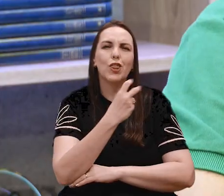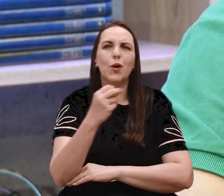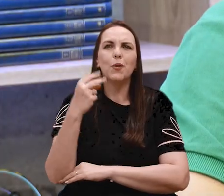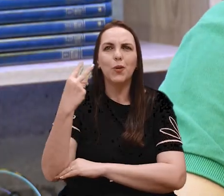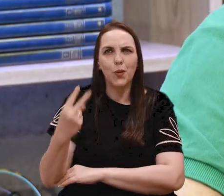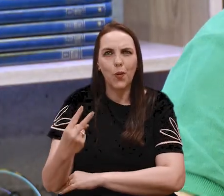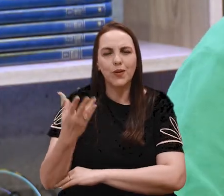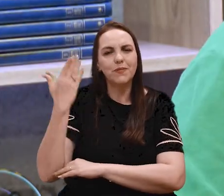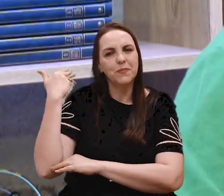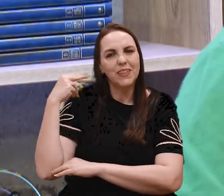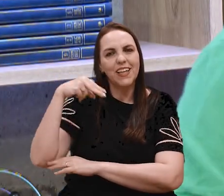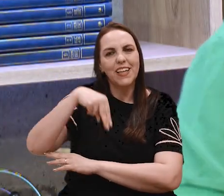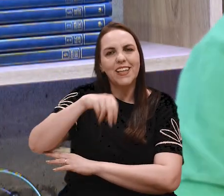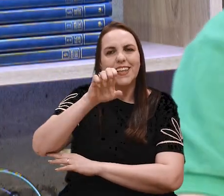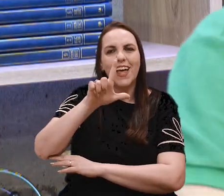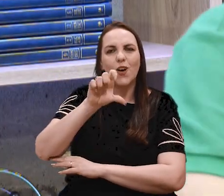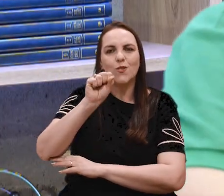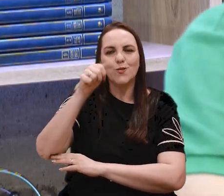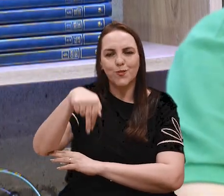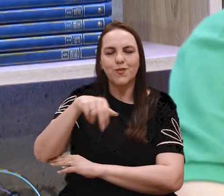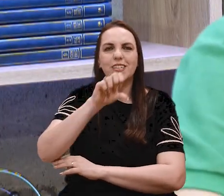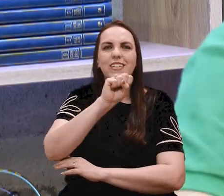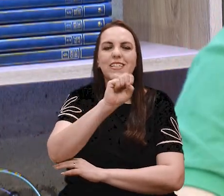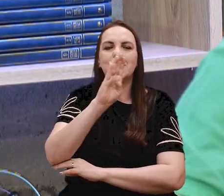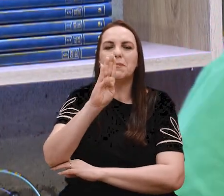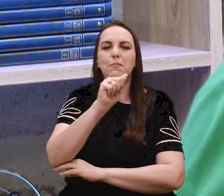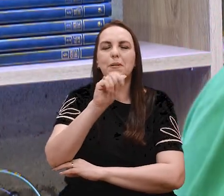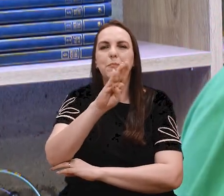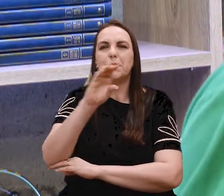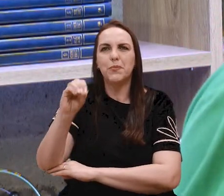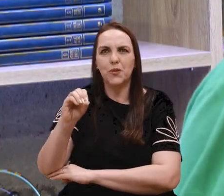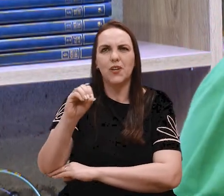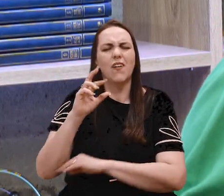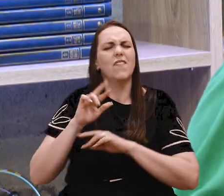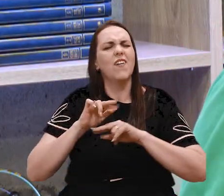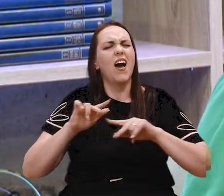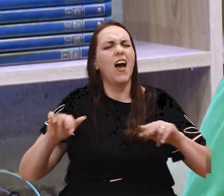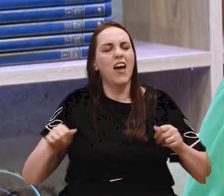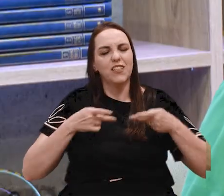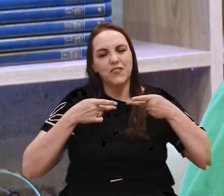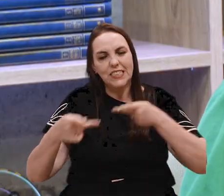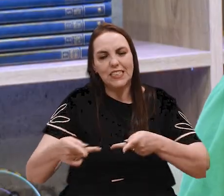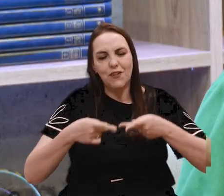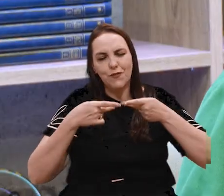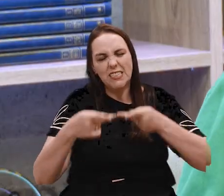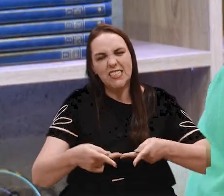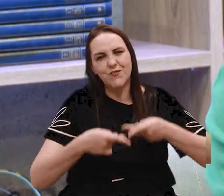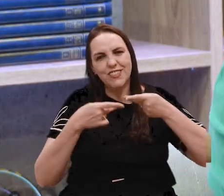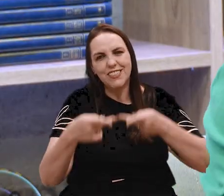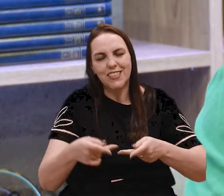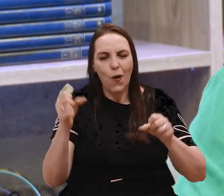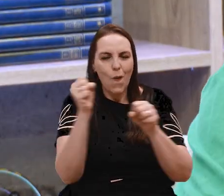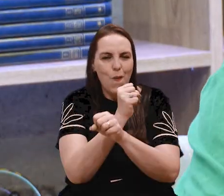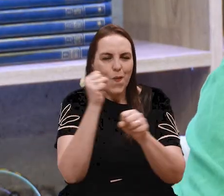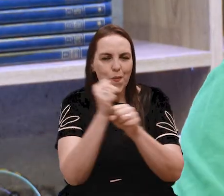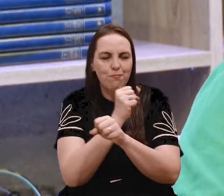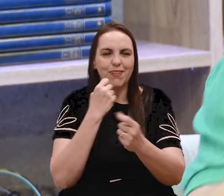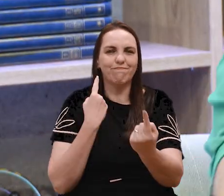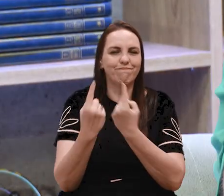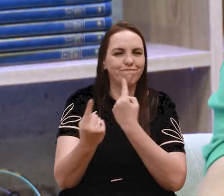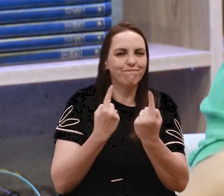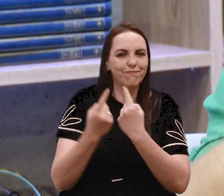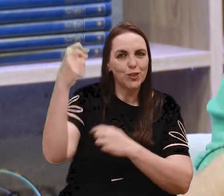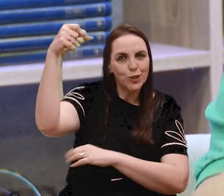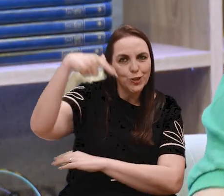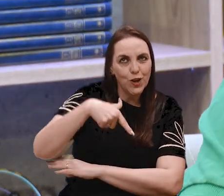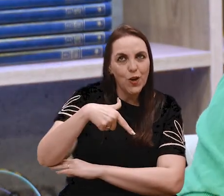Sbabo Isso e aí. as diversas comitivas que se fazia de visita às obras da Rota do Sol. Eu lembro de um